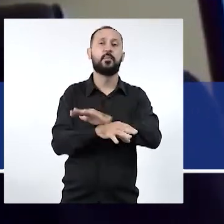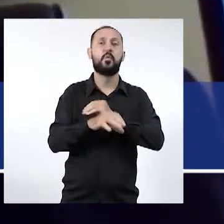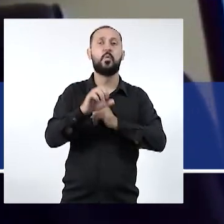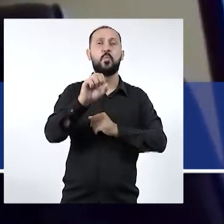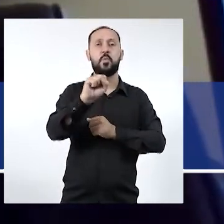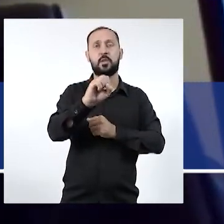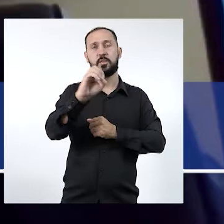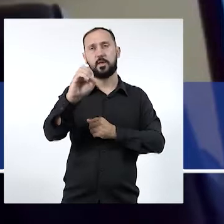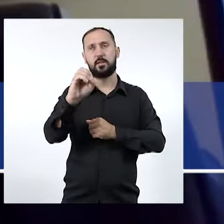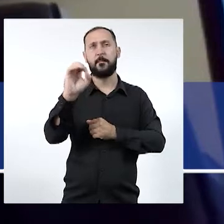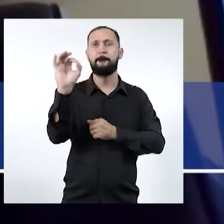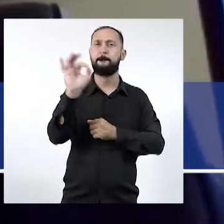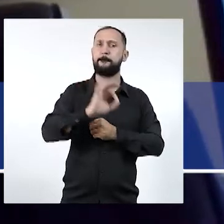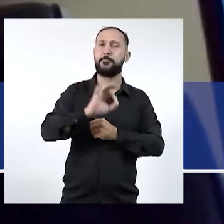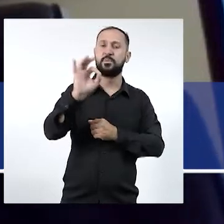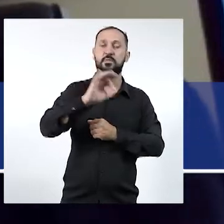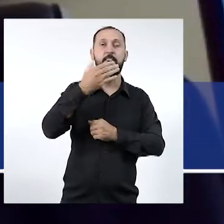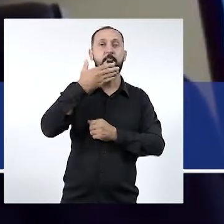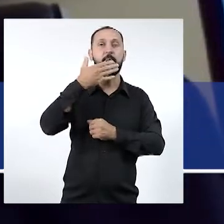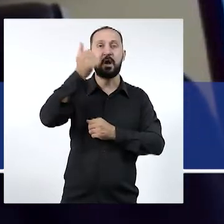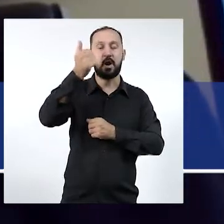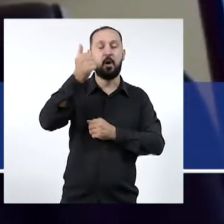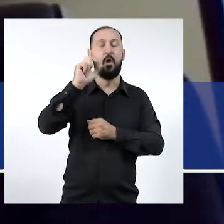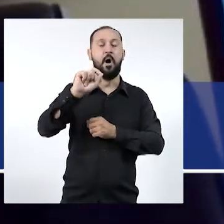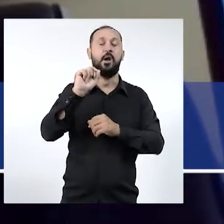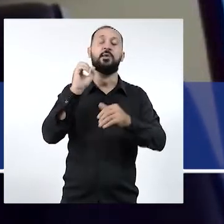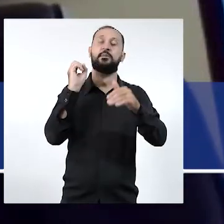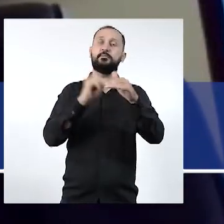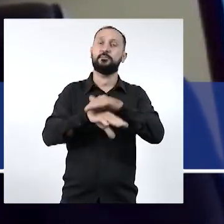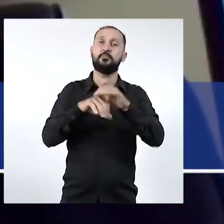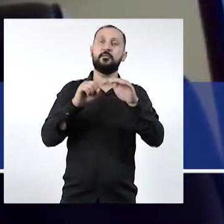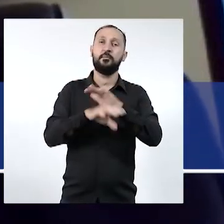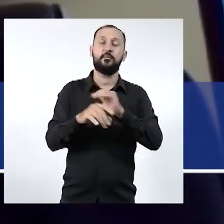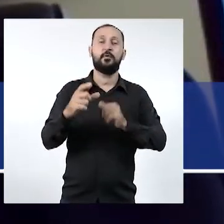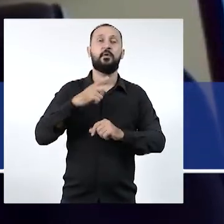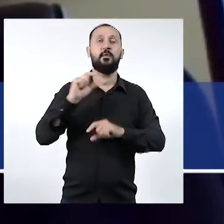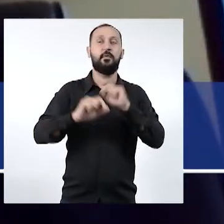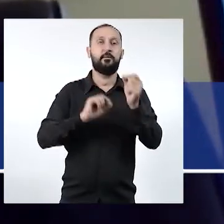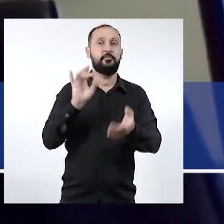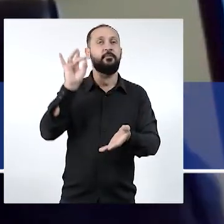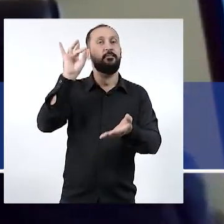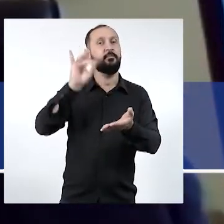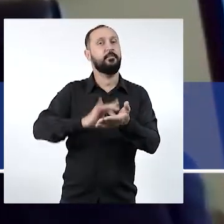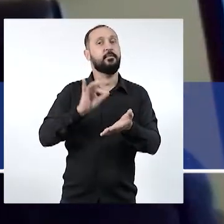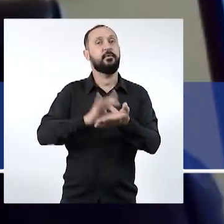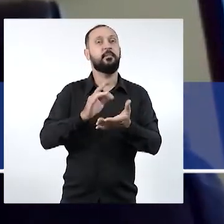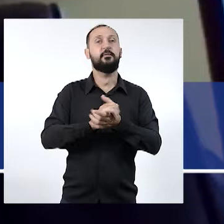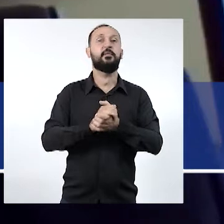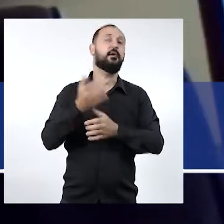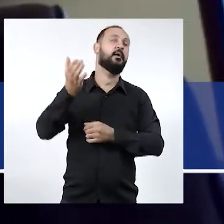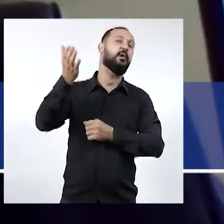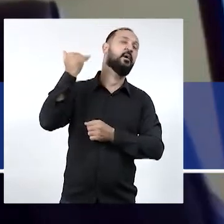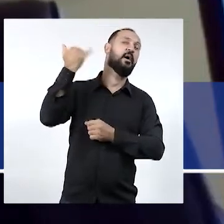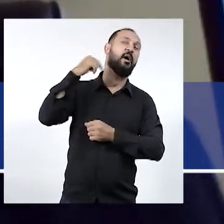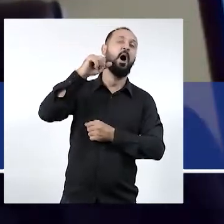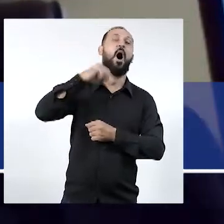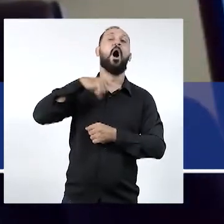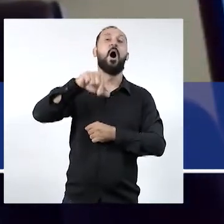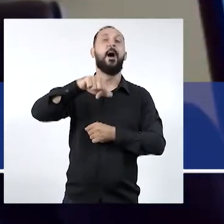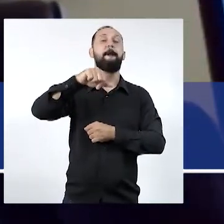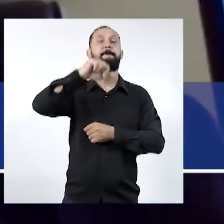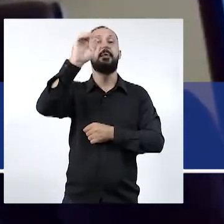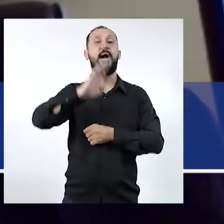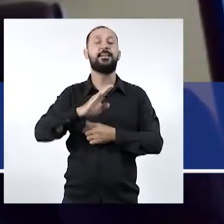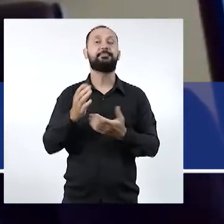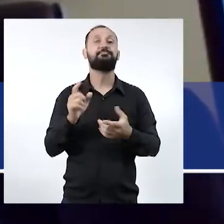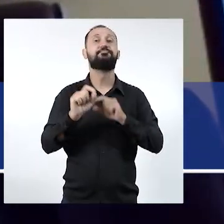contribuição, 80%, as 80% melhores contribuições deles. Nós tínhamos uma realidade previdenciária há muito